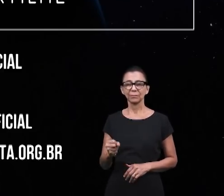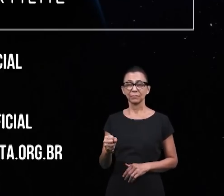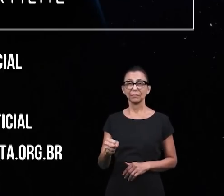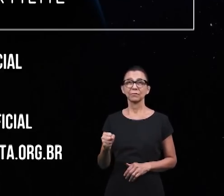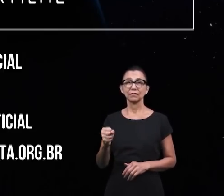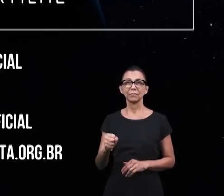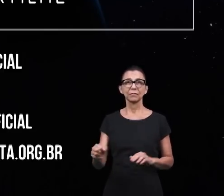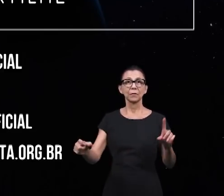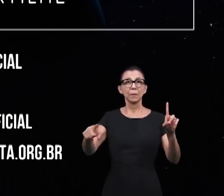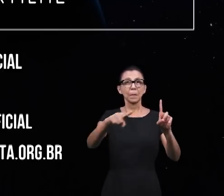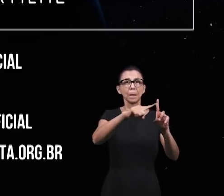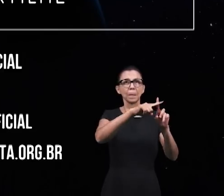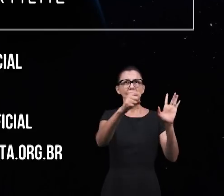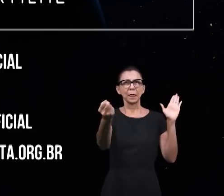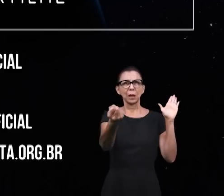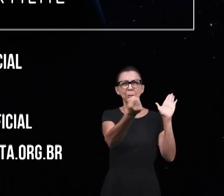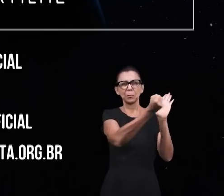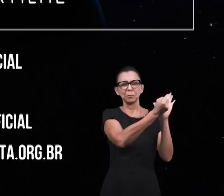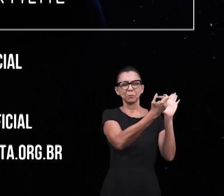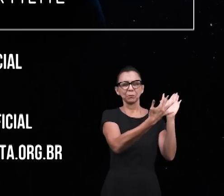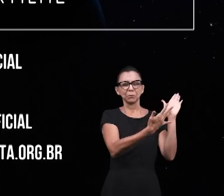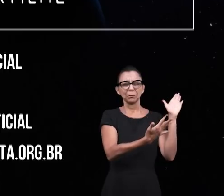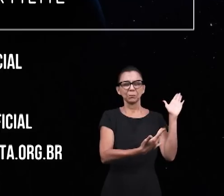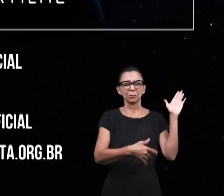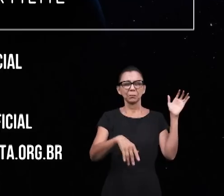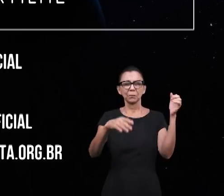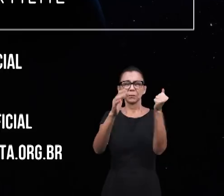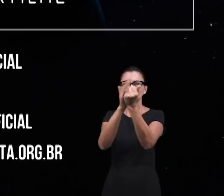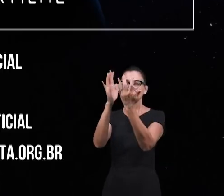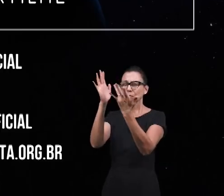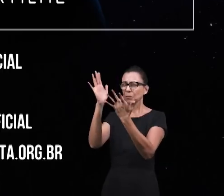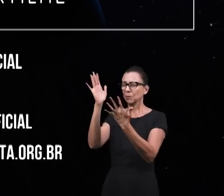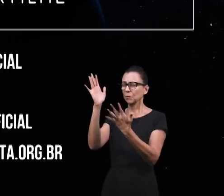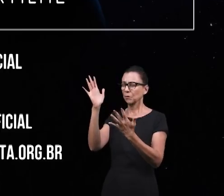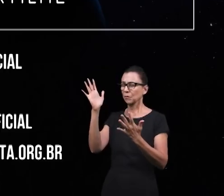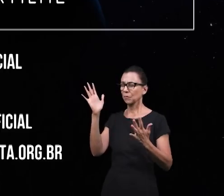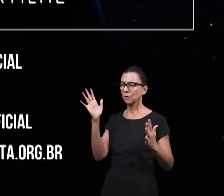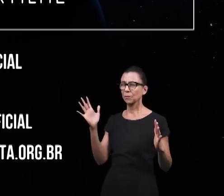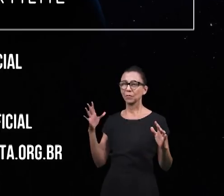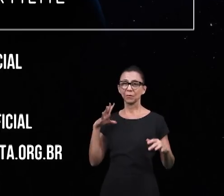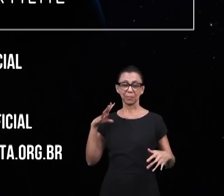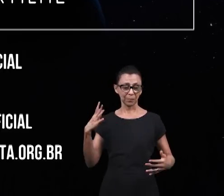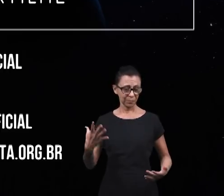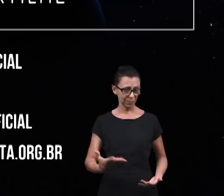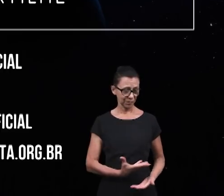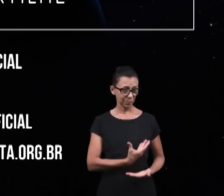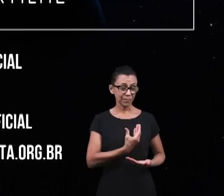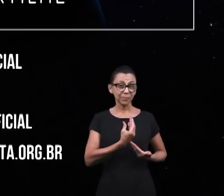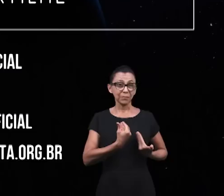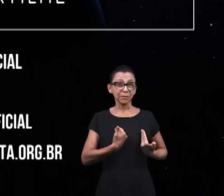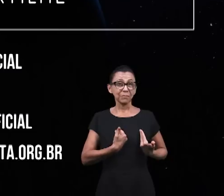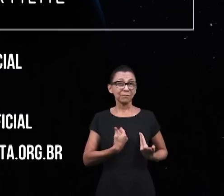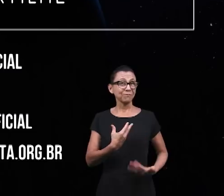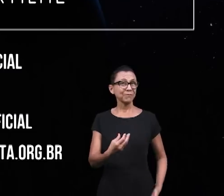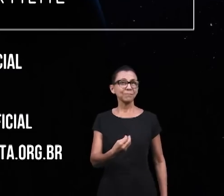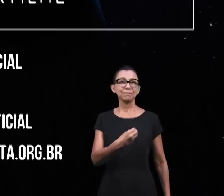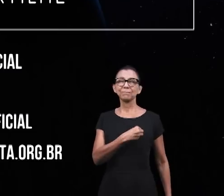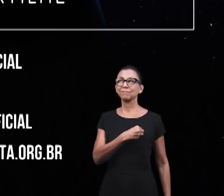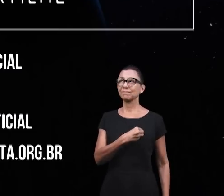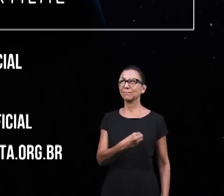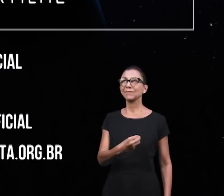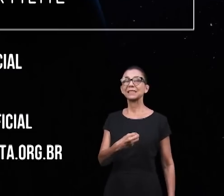cruz ferida me salvou, tão pecador. A